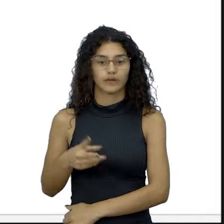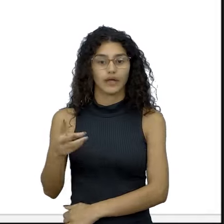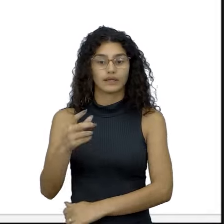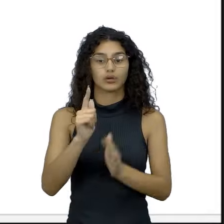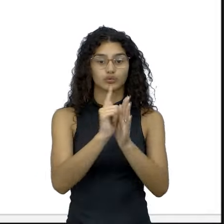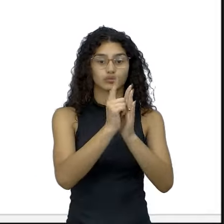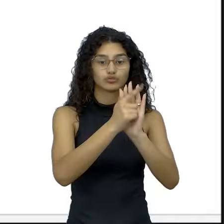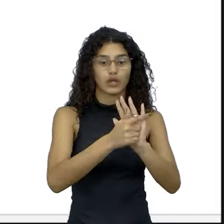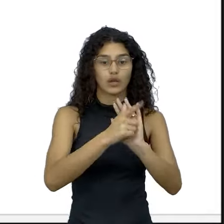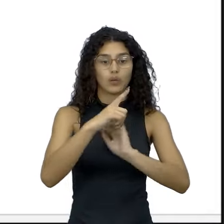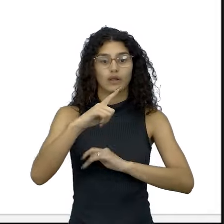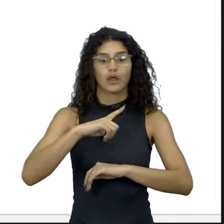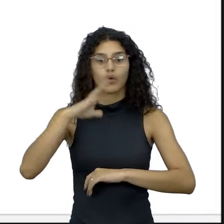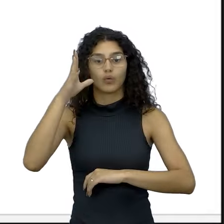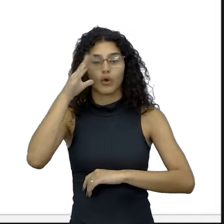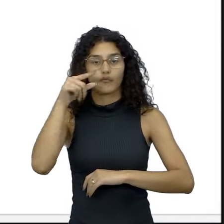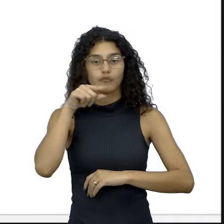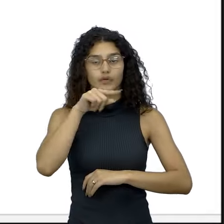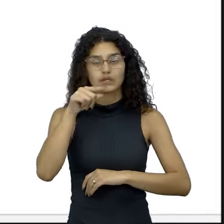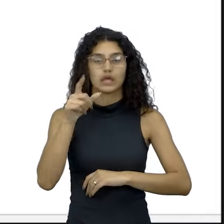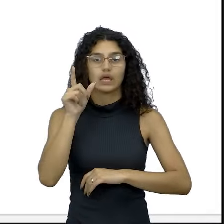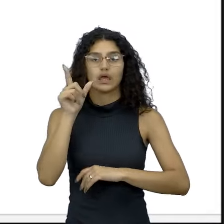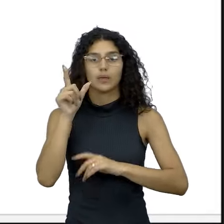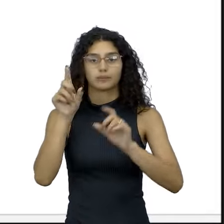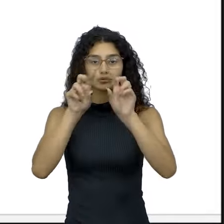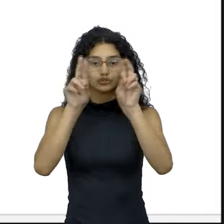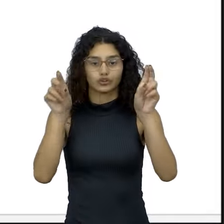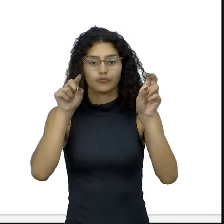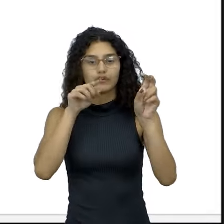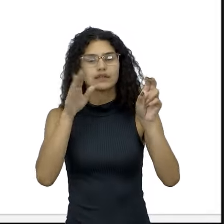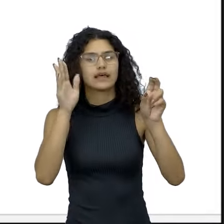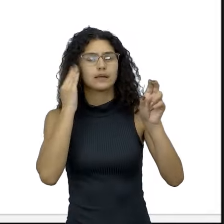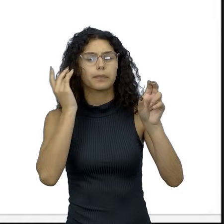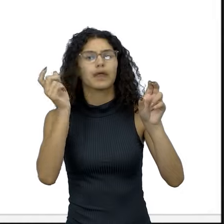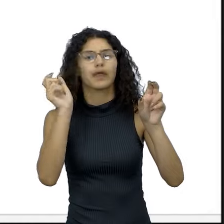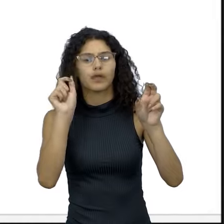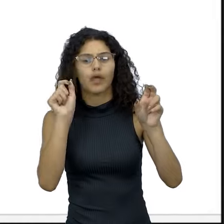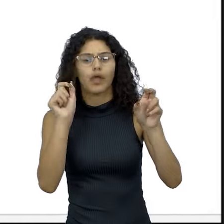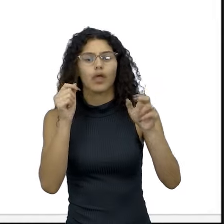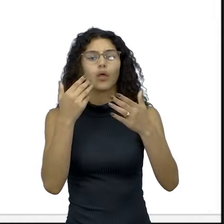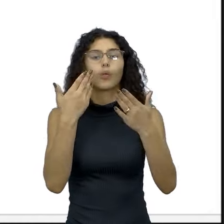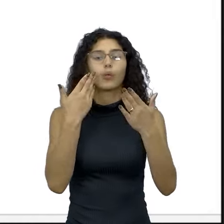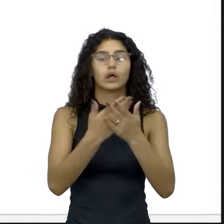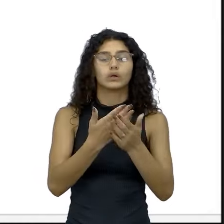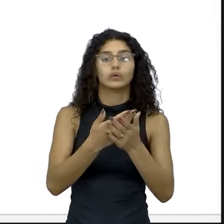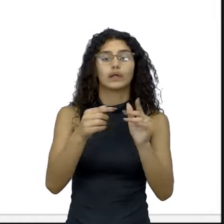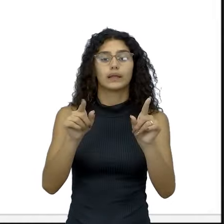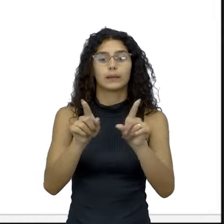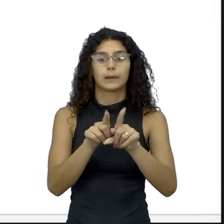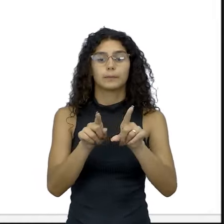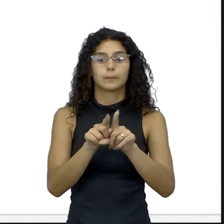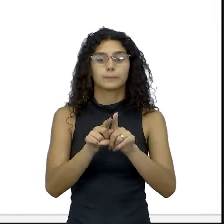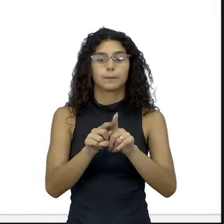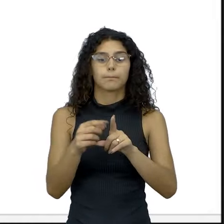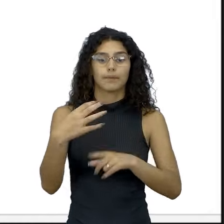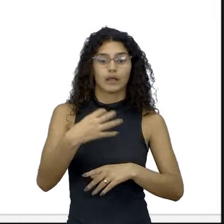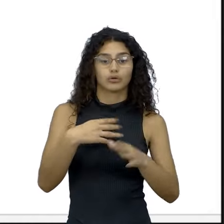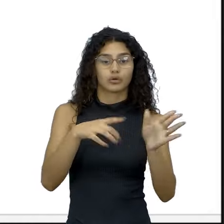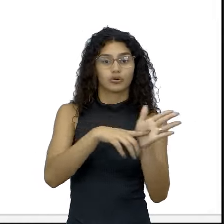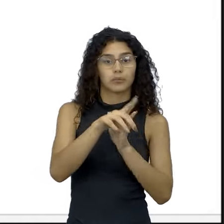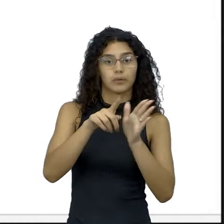gênero verbete de curiosidade, do tipo você sabia que, né, os estudantes, eles lerão verbetes de curiosidades e, por meio de